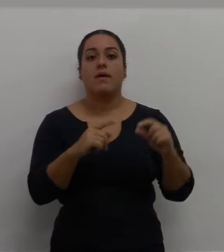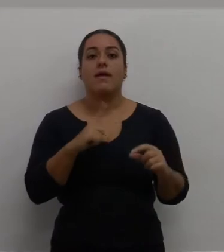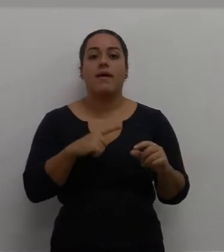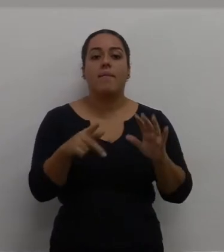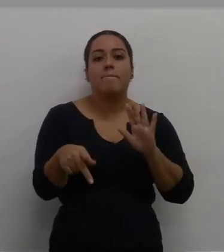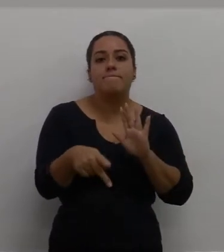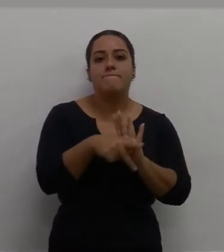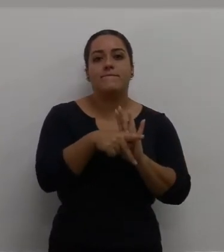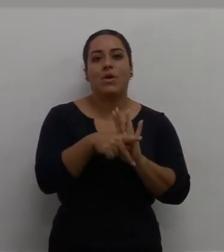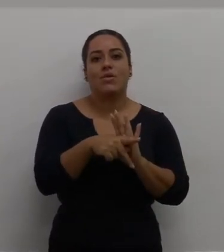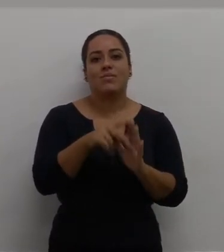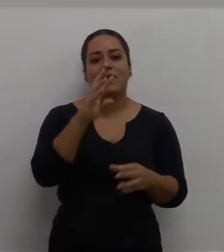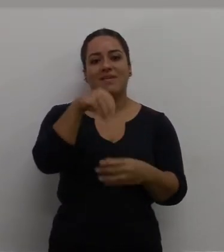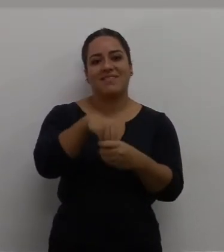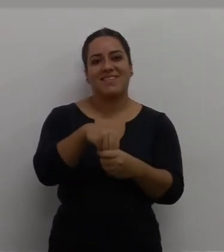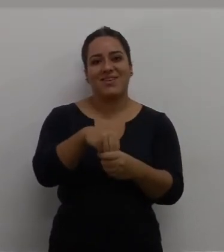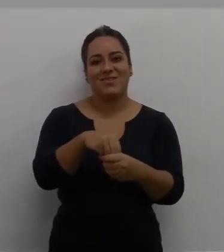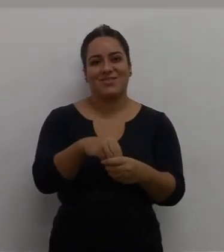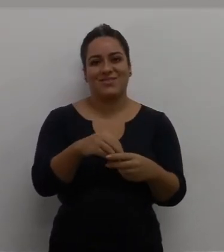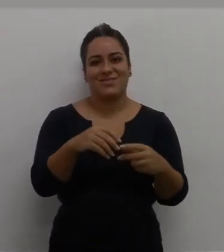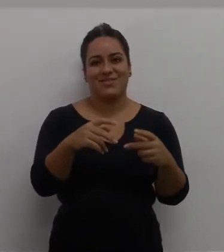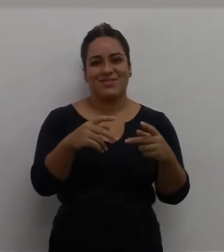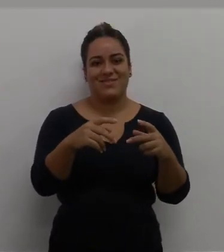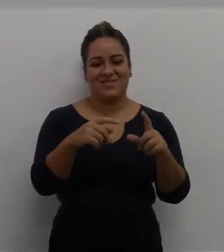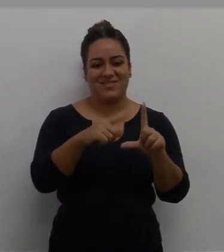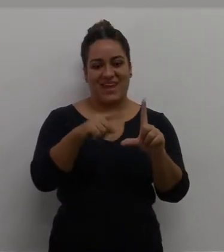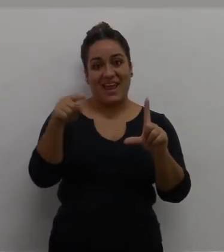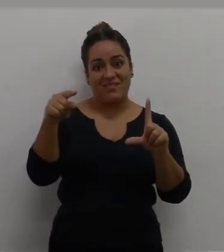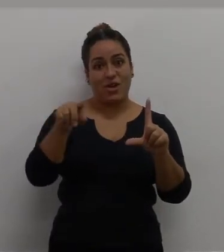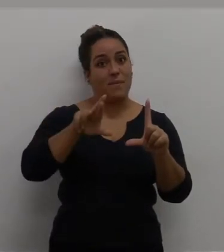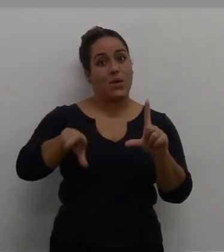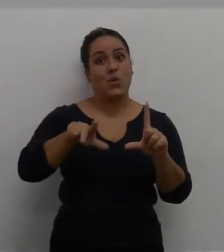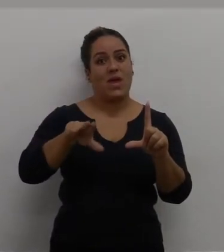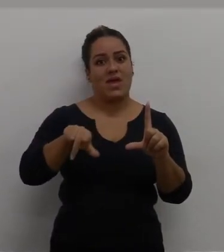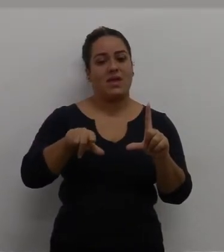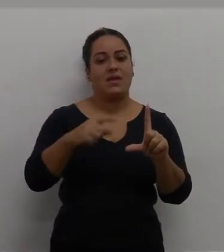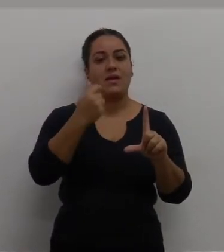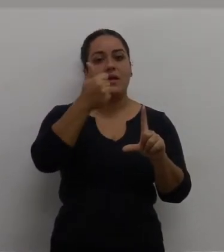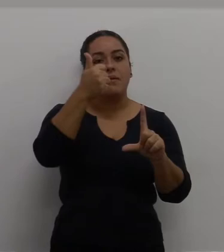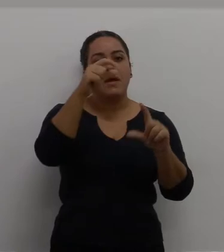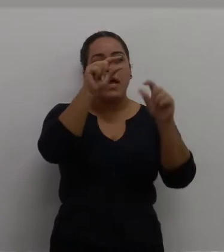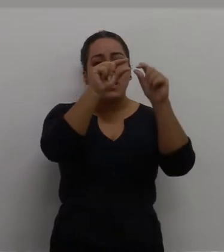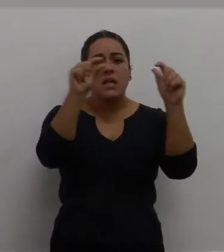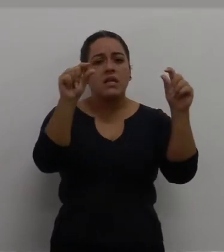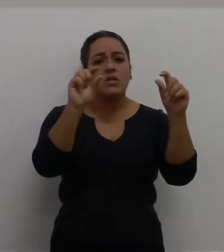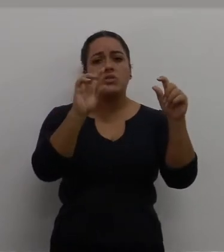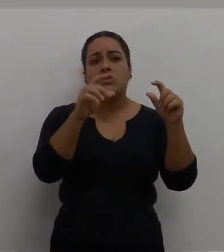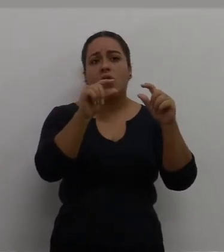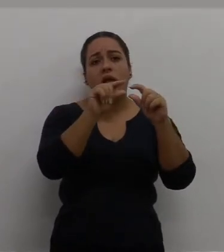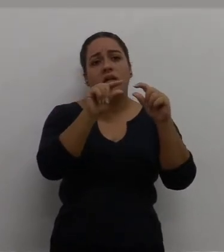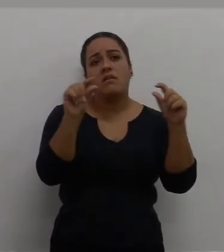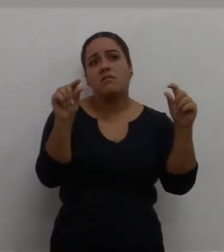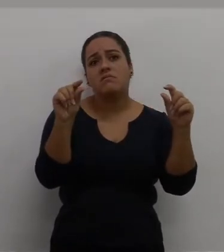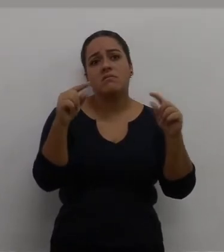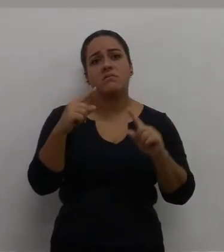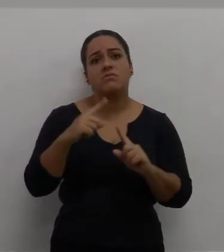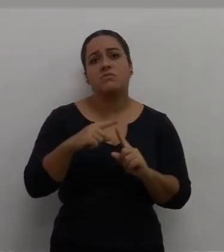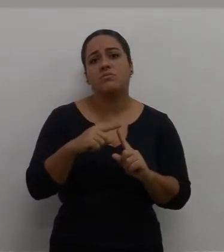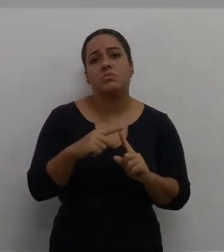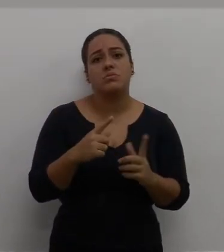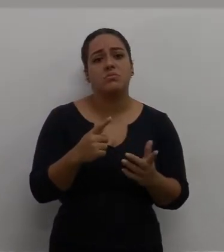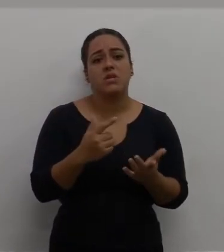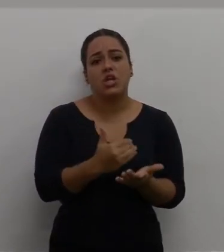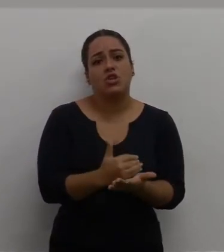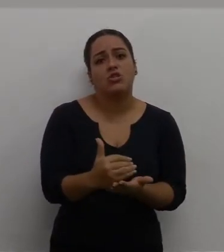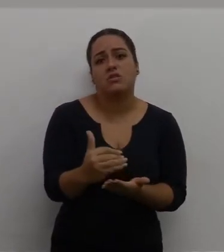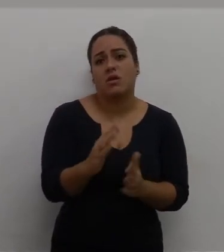como pertencente ao gráfico. Na verdade, não é. A primeira linha é só uma linha